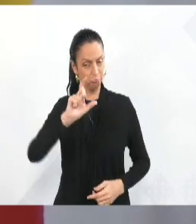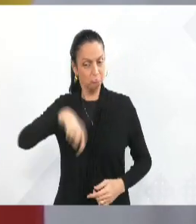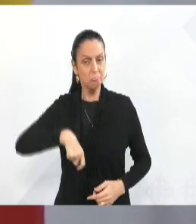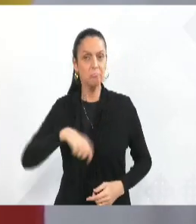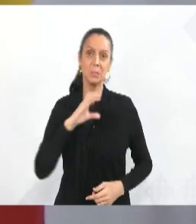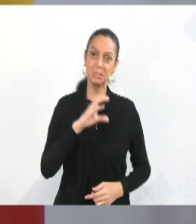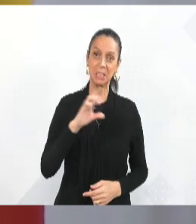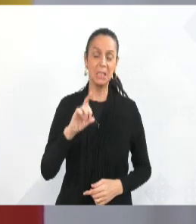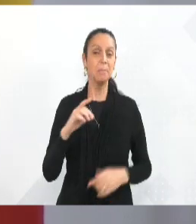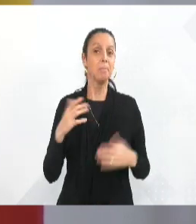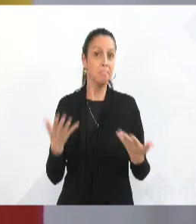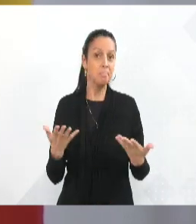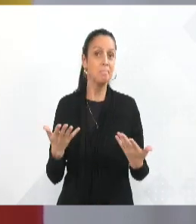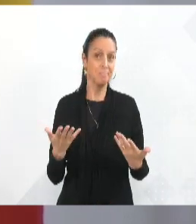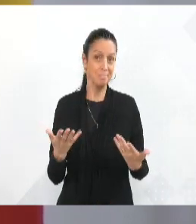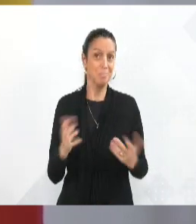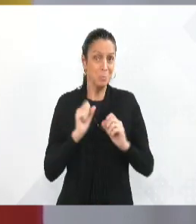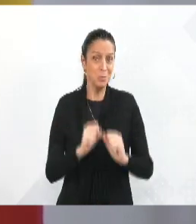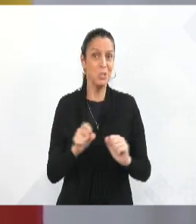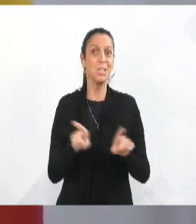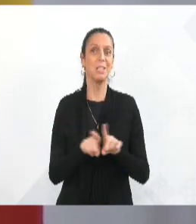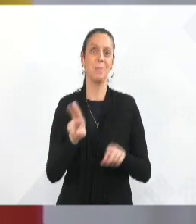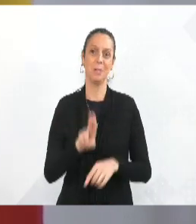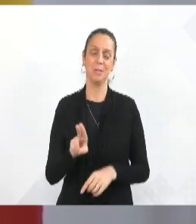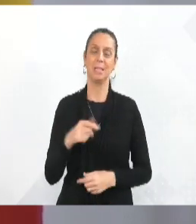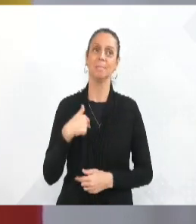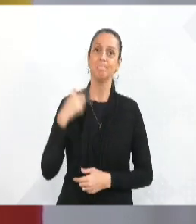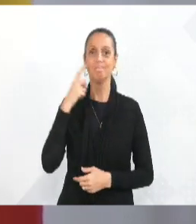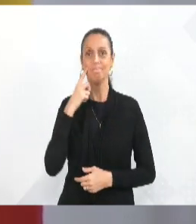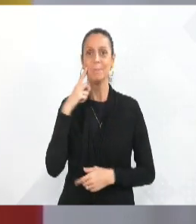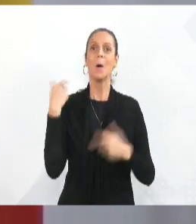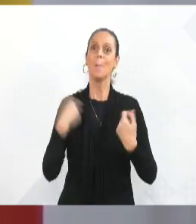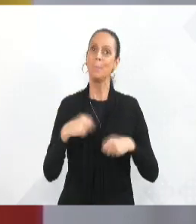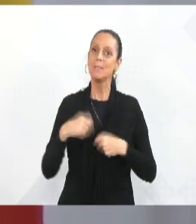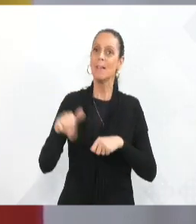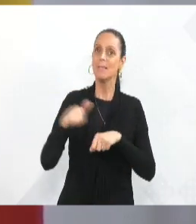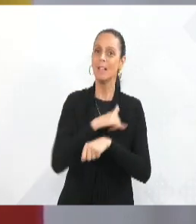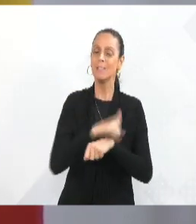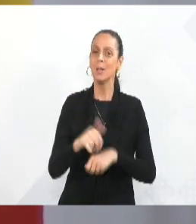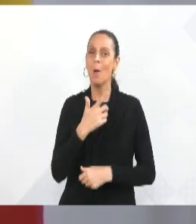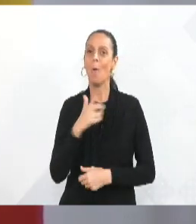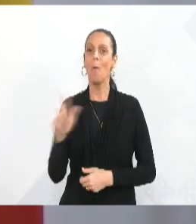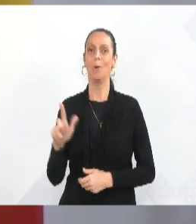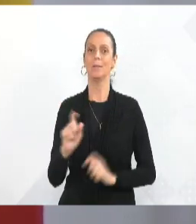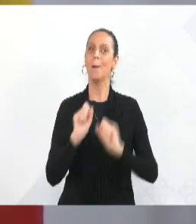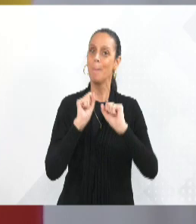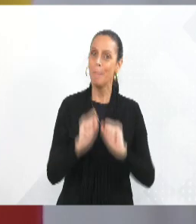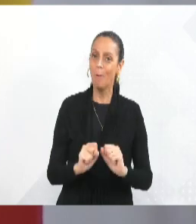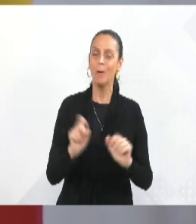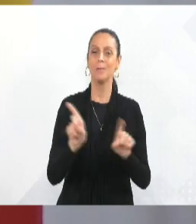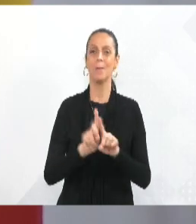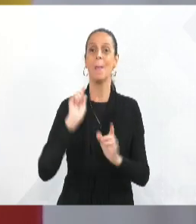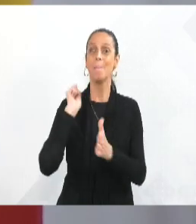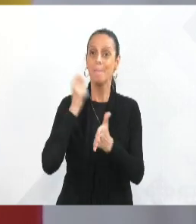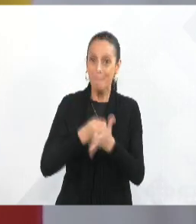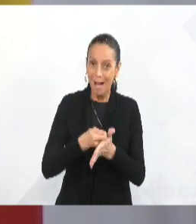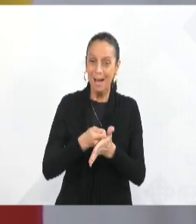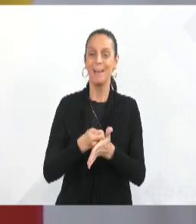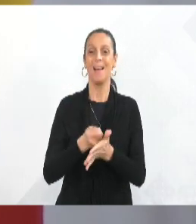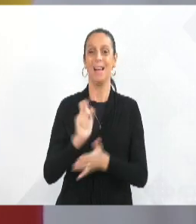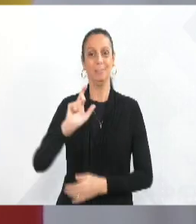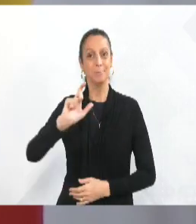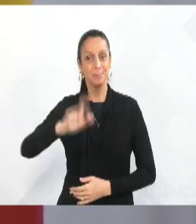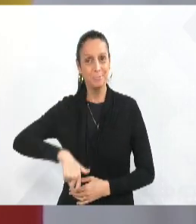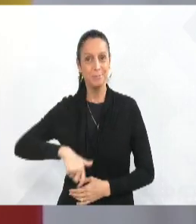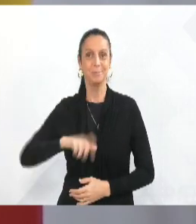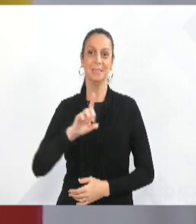crédito. Então, é preciso que a gente faça uma modelagem e passe a aceitar, sim, cartões de débito e crédito. Tenho certeza que, mesmo se